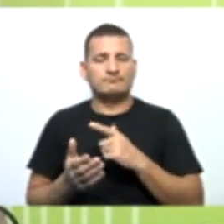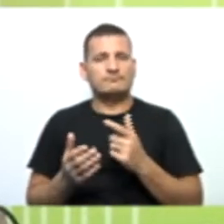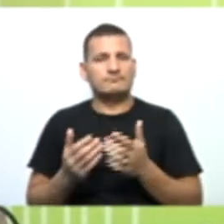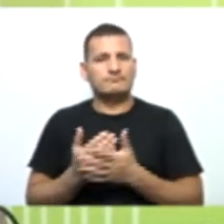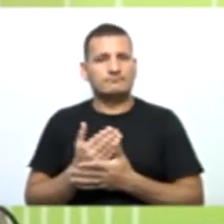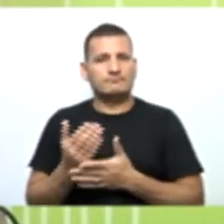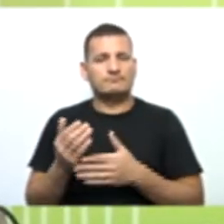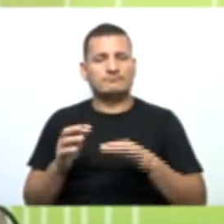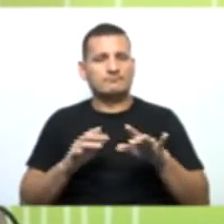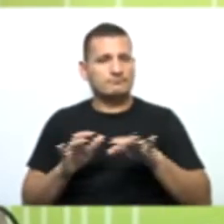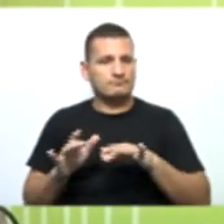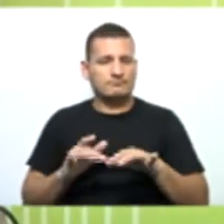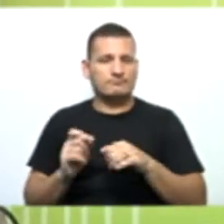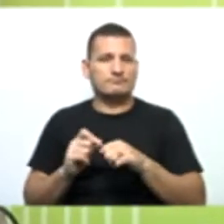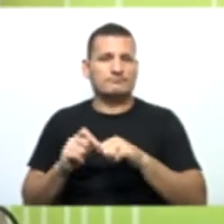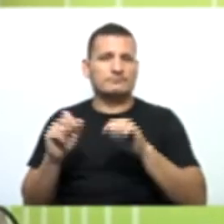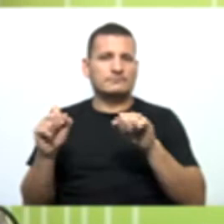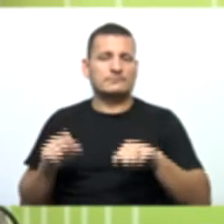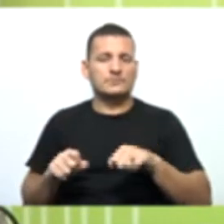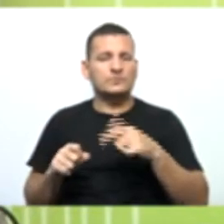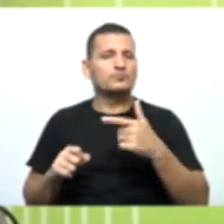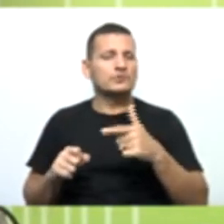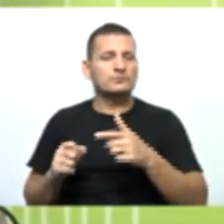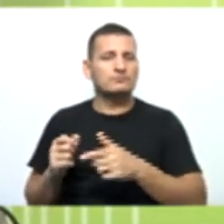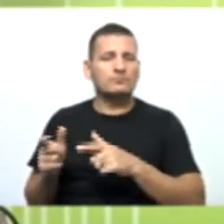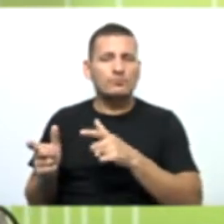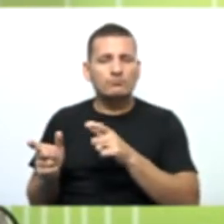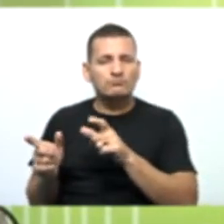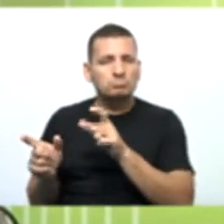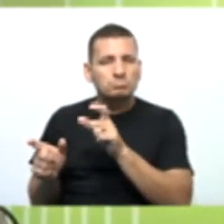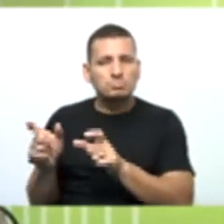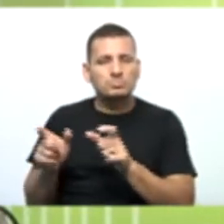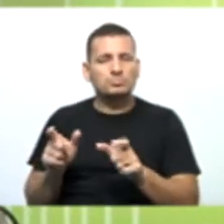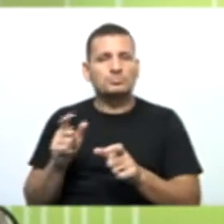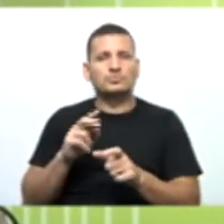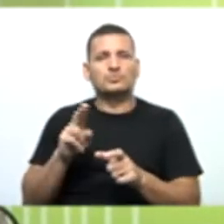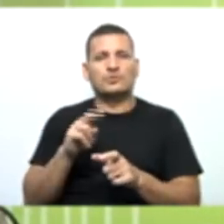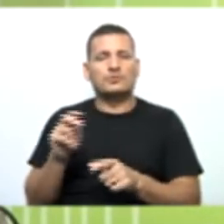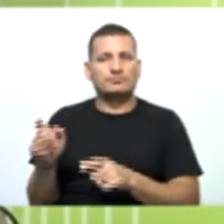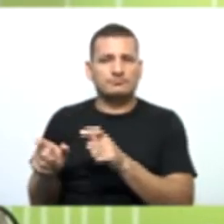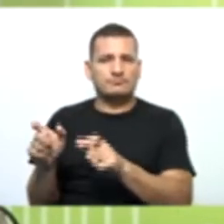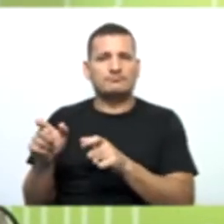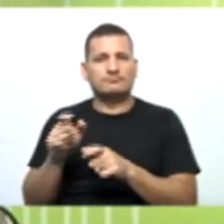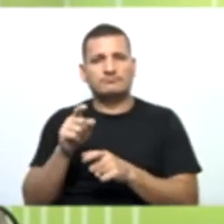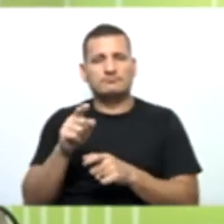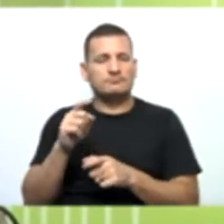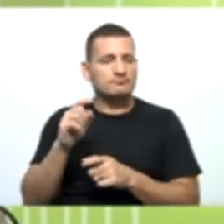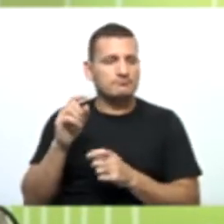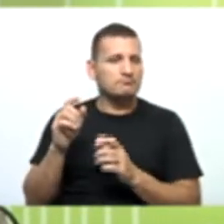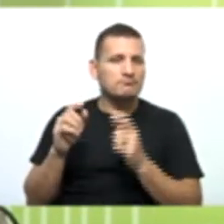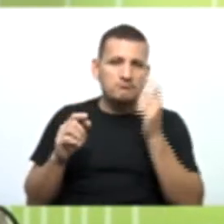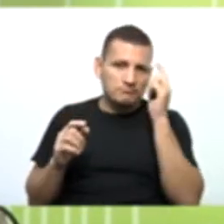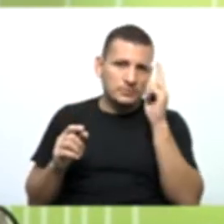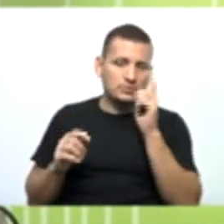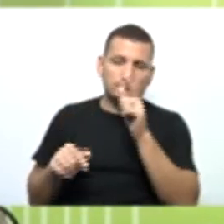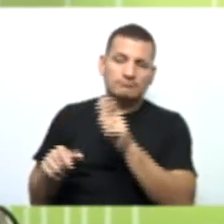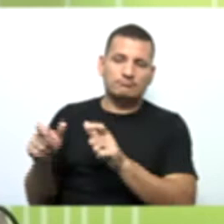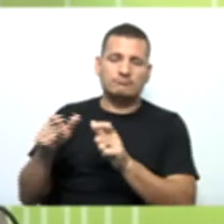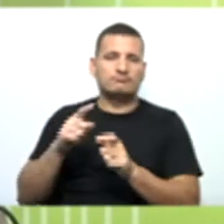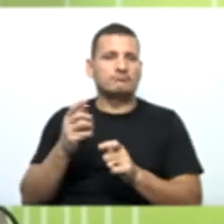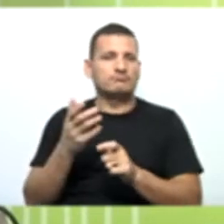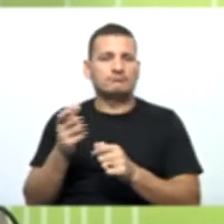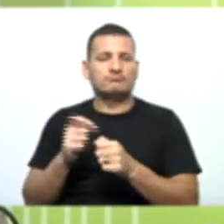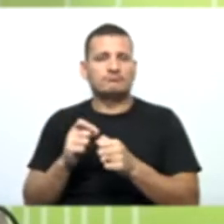não atendam à necessidade do usuário, né? Você não pensou no usuário, você quer saber de desenvolver um